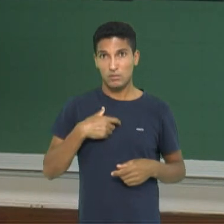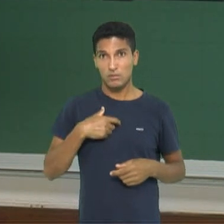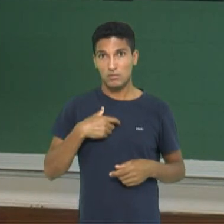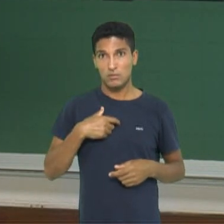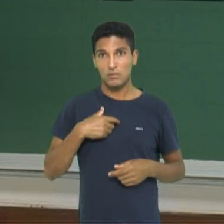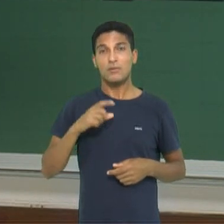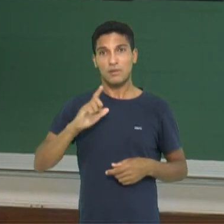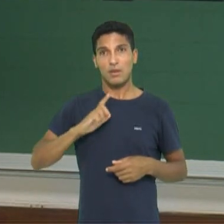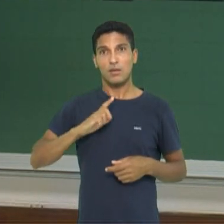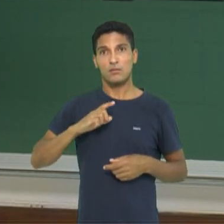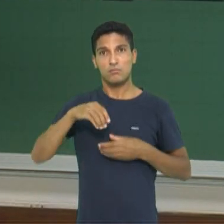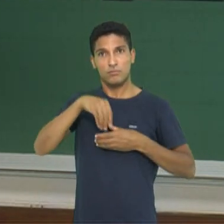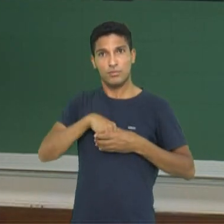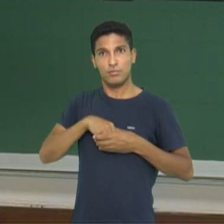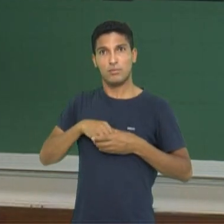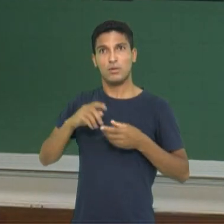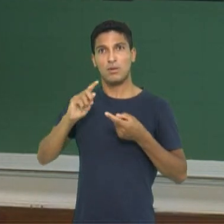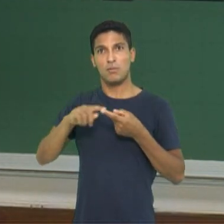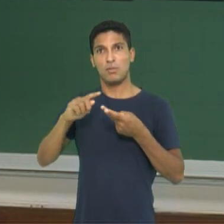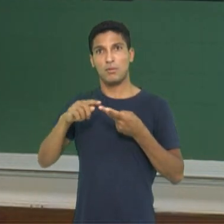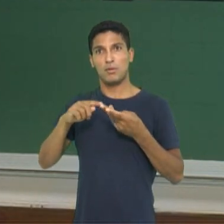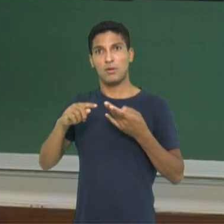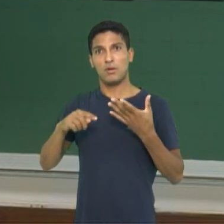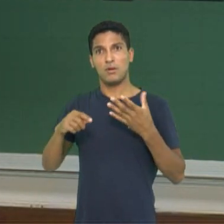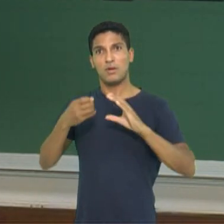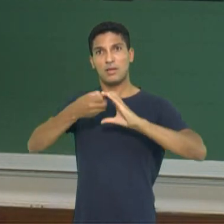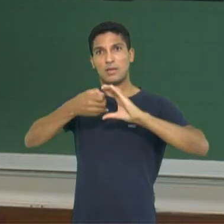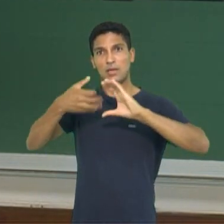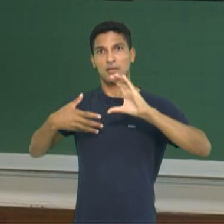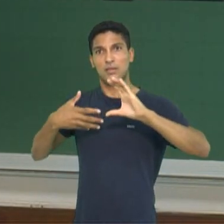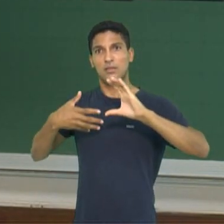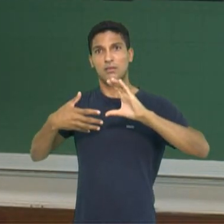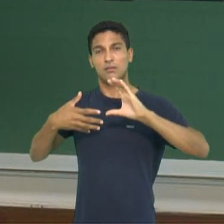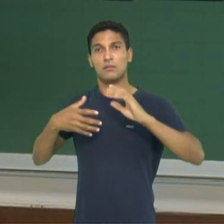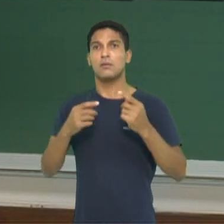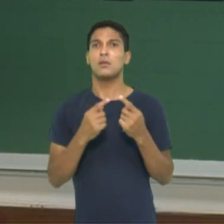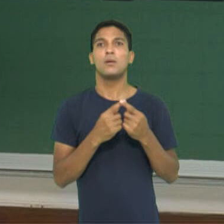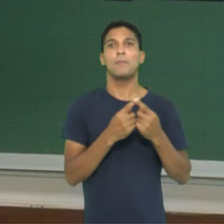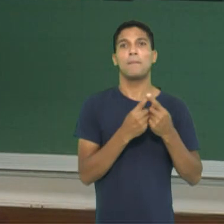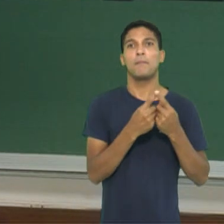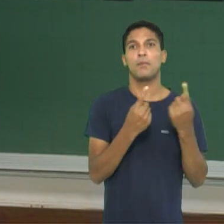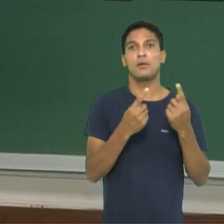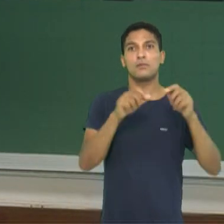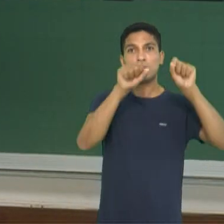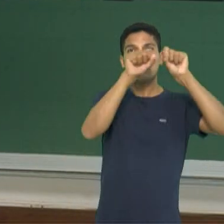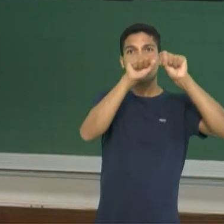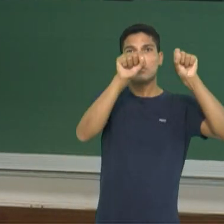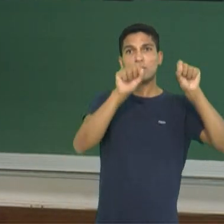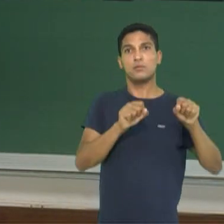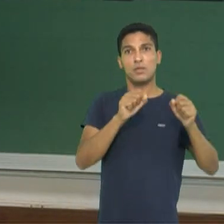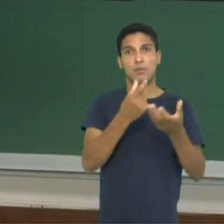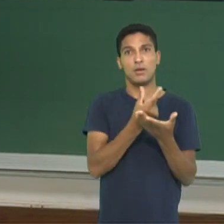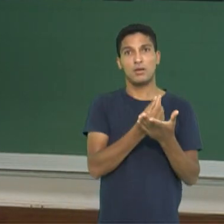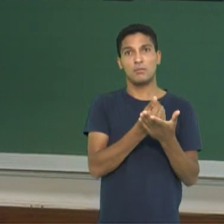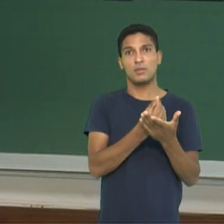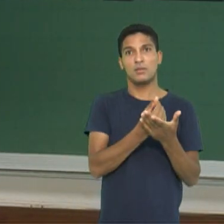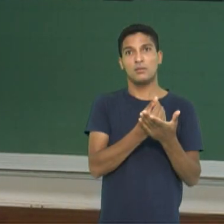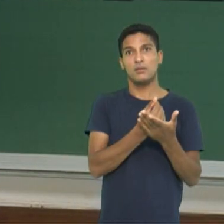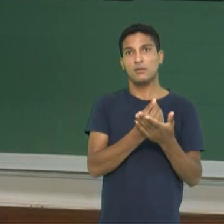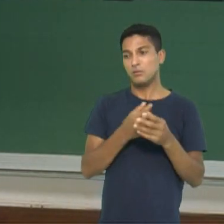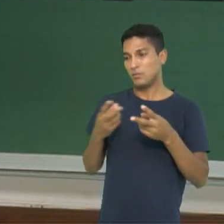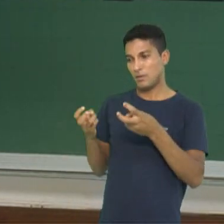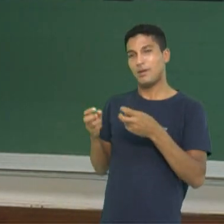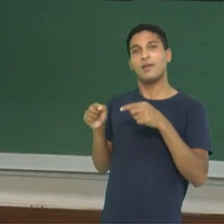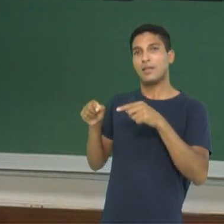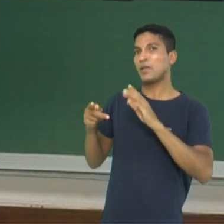sistema capitalista, nós somos meros consumidores. Muitas vezes, o sistema, o mercado global, nos vê dessa forma. O